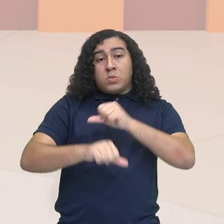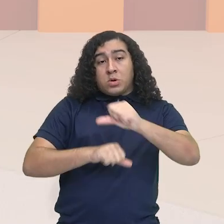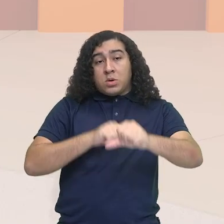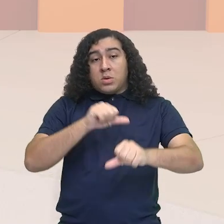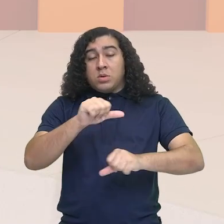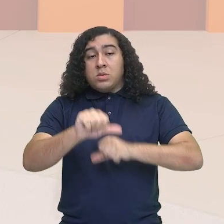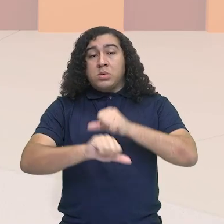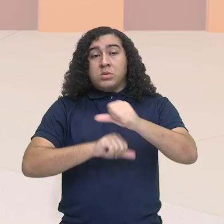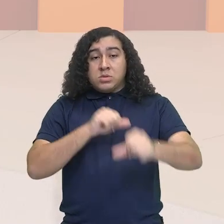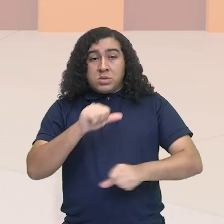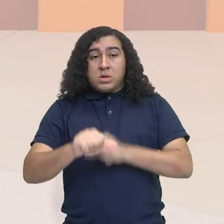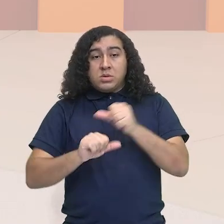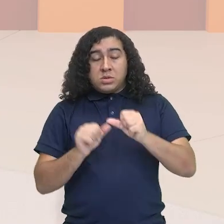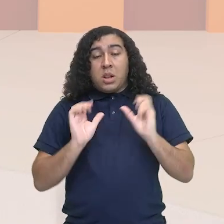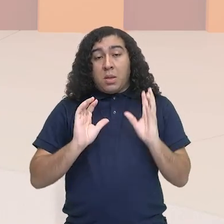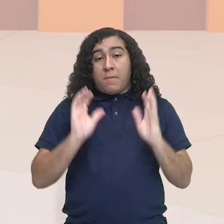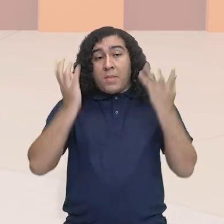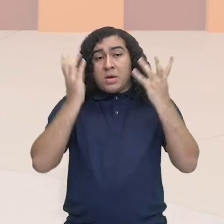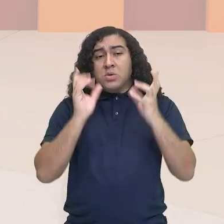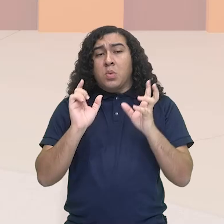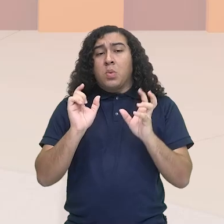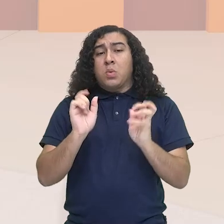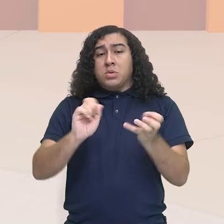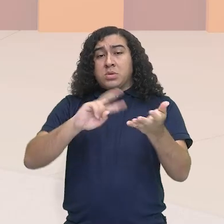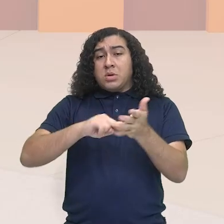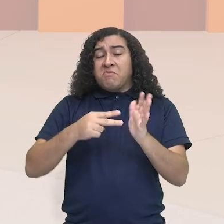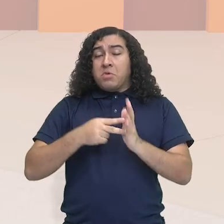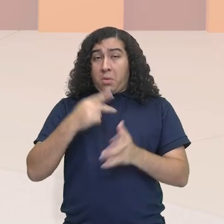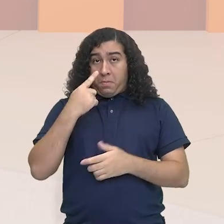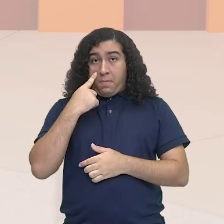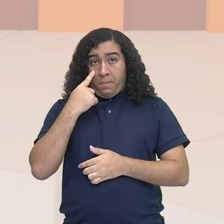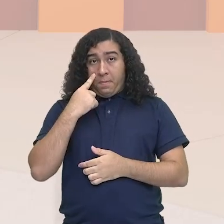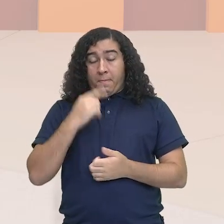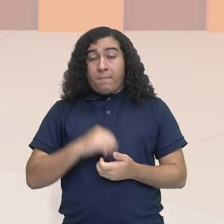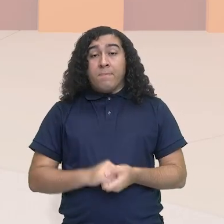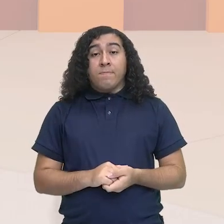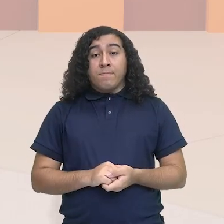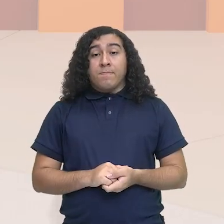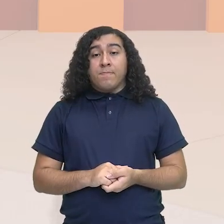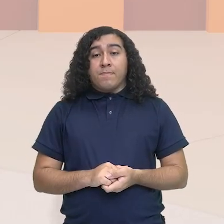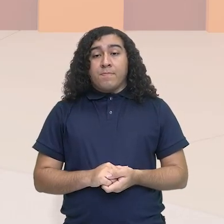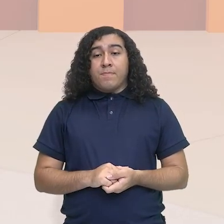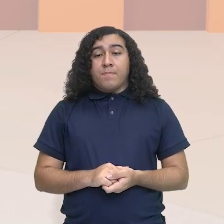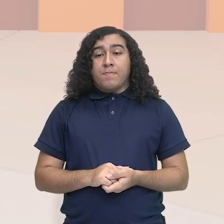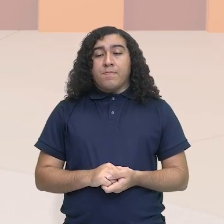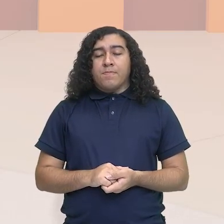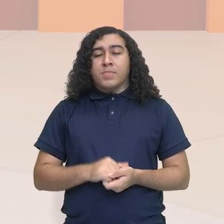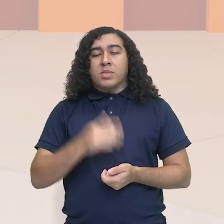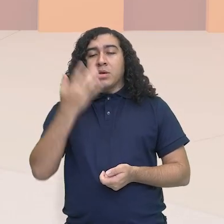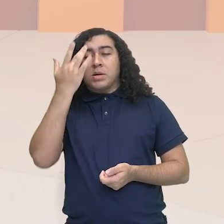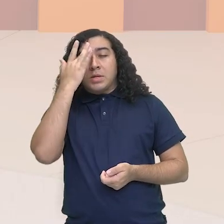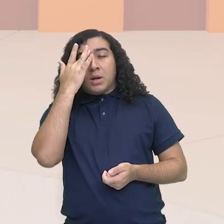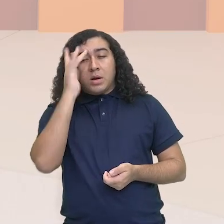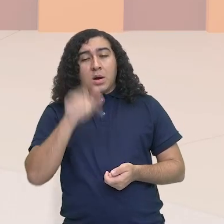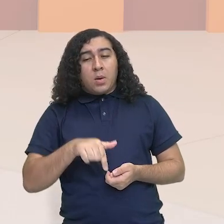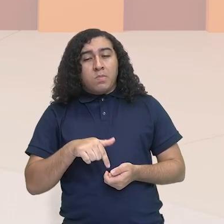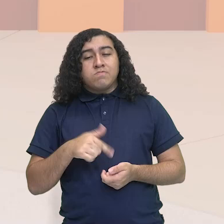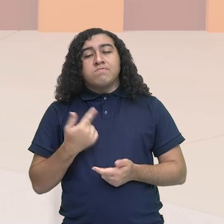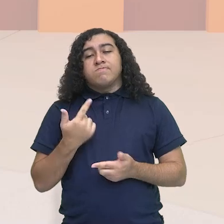é aí, o que são, né, essas mudanças climáticas? Como eu coloquei para vocês, será se são problemas